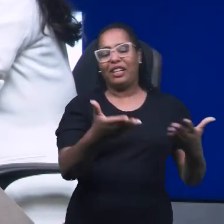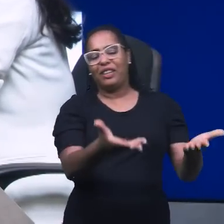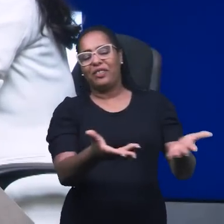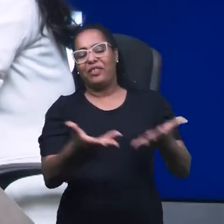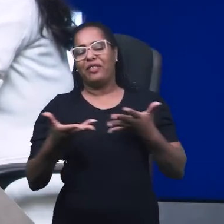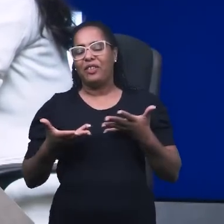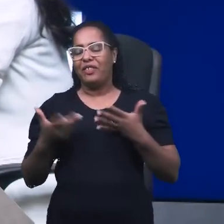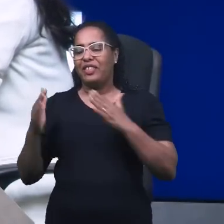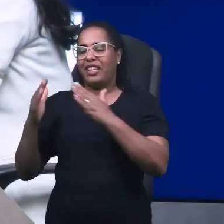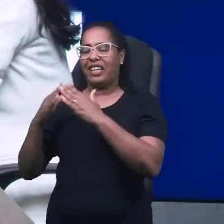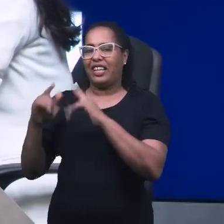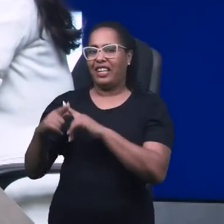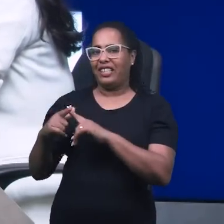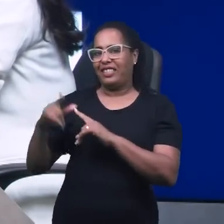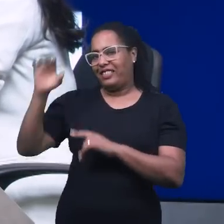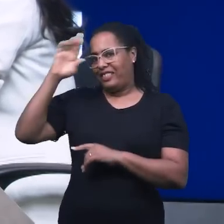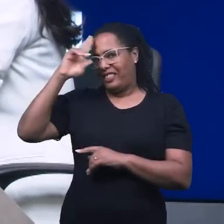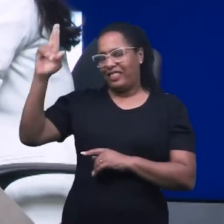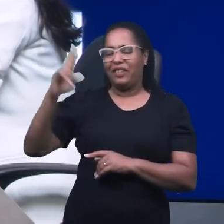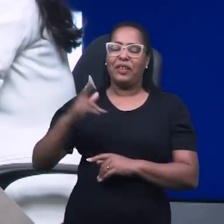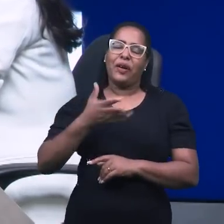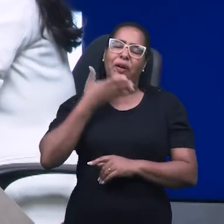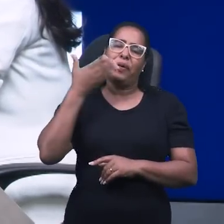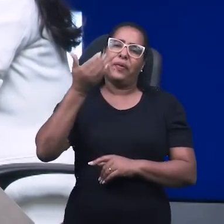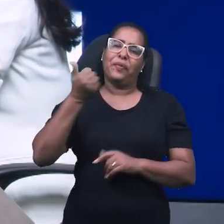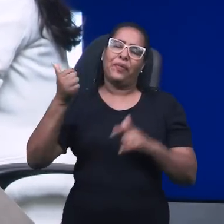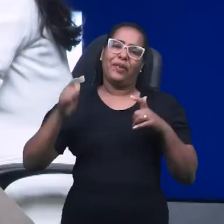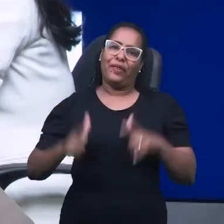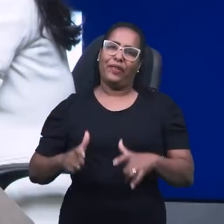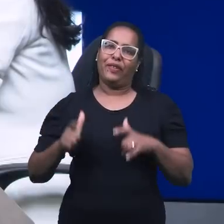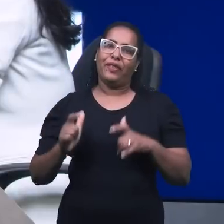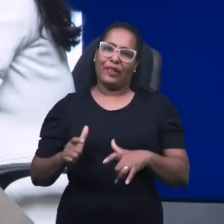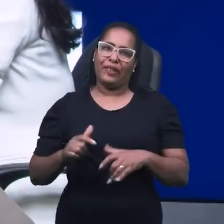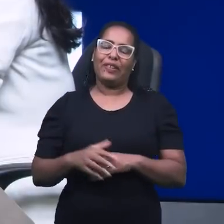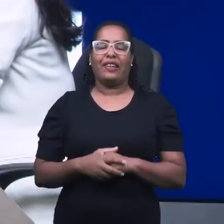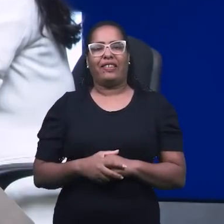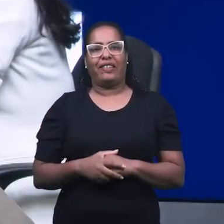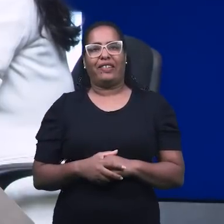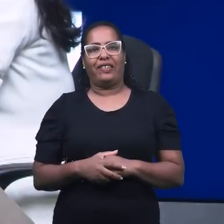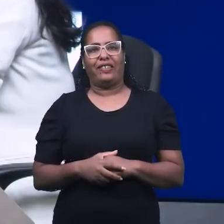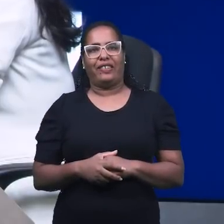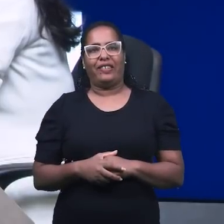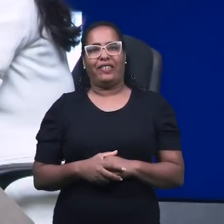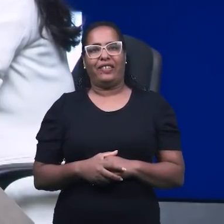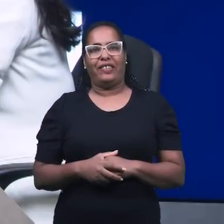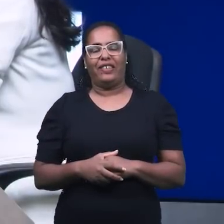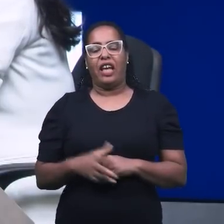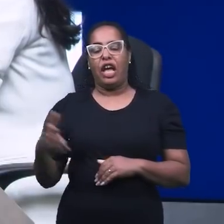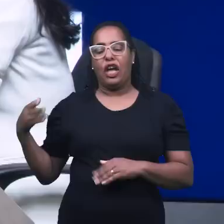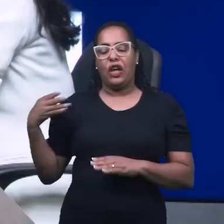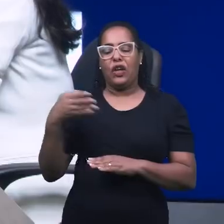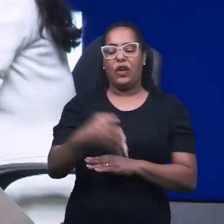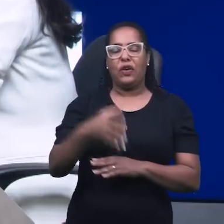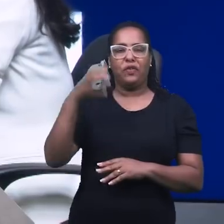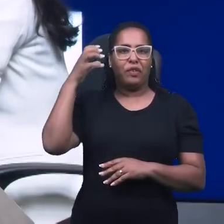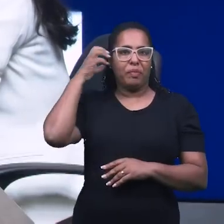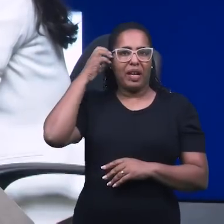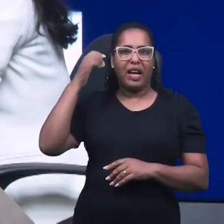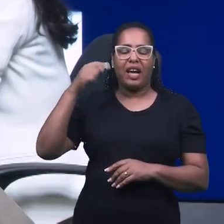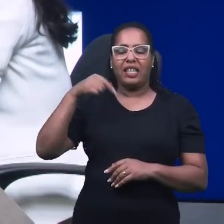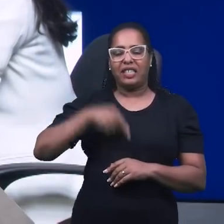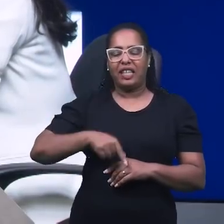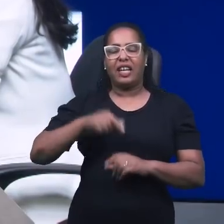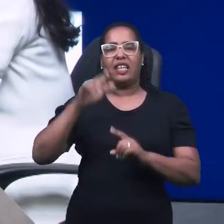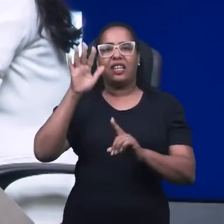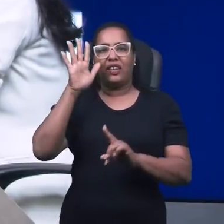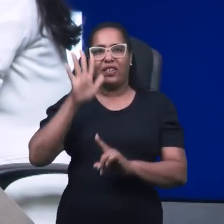do Senhor, porque é o melhor lugar. Na Sim. pandemia, sofri muito de não estar ali. Mas aí eu vinha para a rádio, e aqui eu